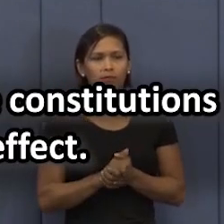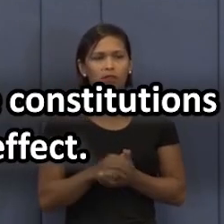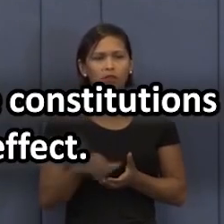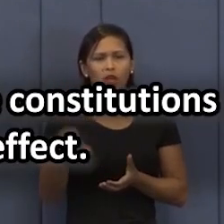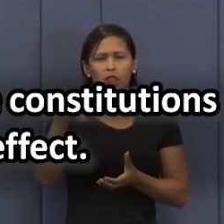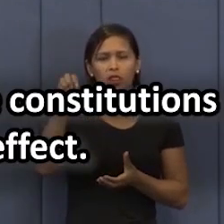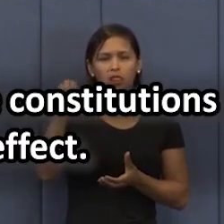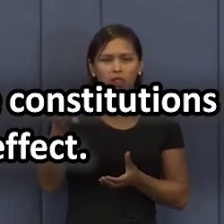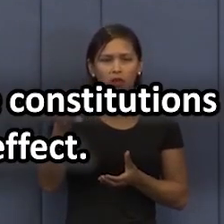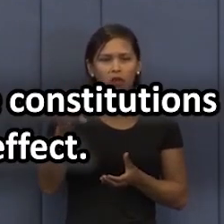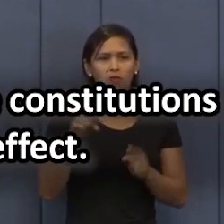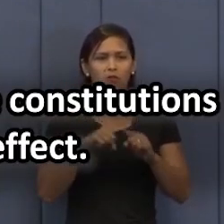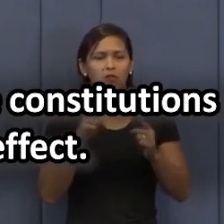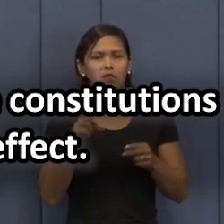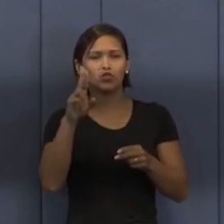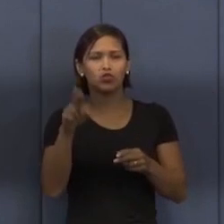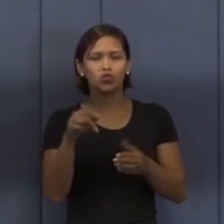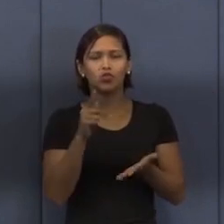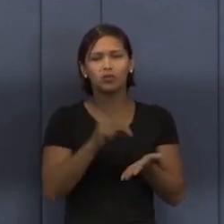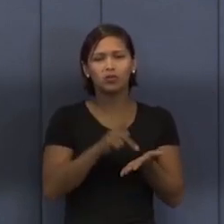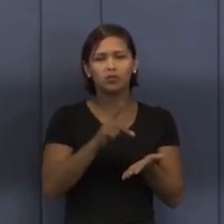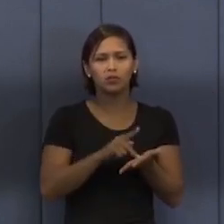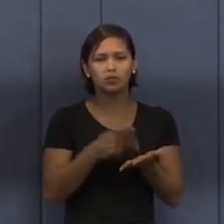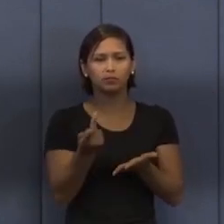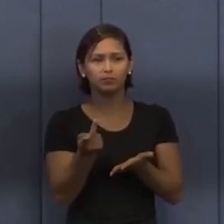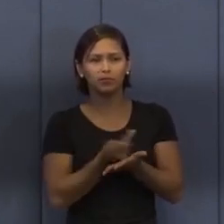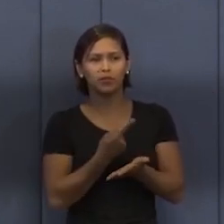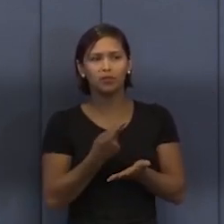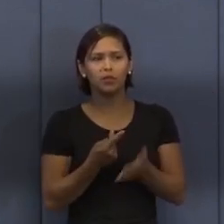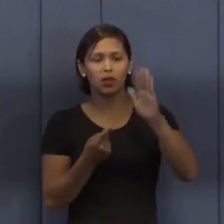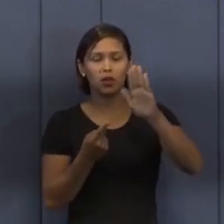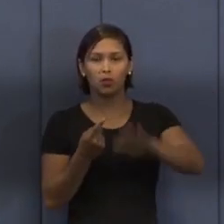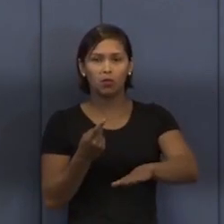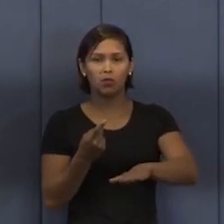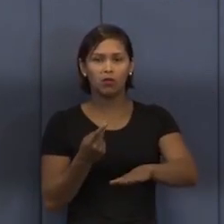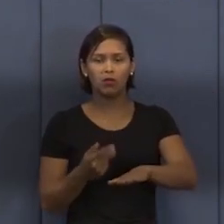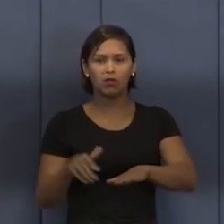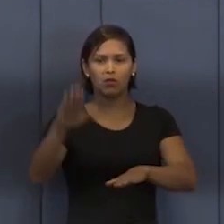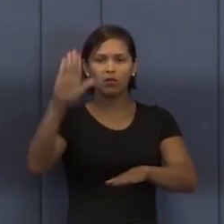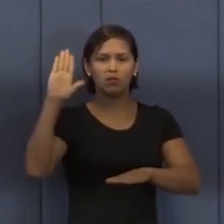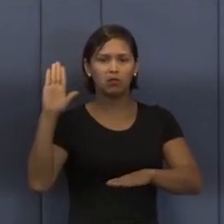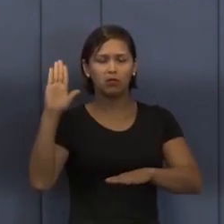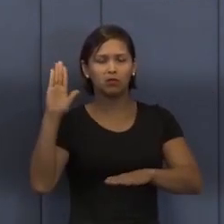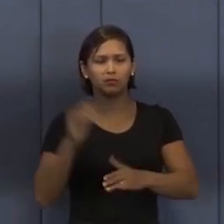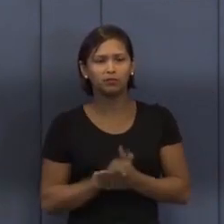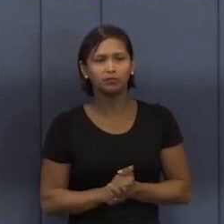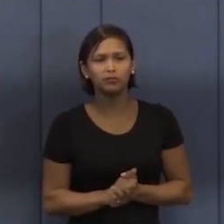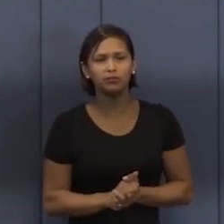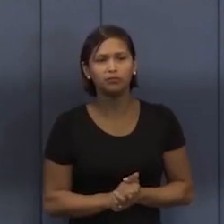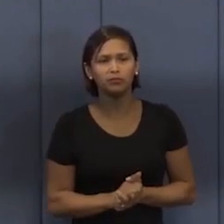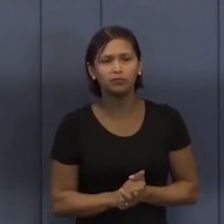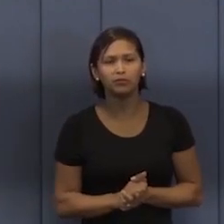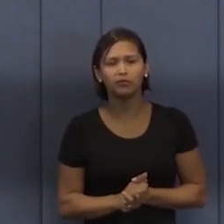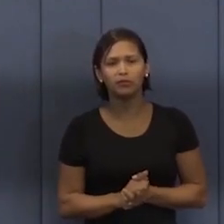6 ou 7 anos, teve 9 constituições, das quais 2 ou 3 nem chegaram a entrar em vigor. Aquilo é uma bagunça, né? Mas ele está com uma mão no Código Civil, ele está com uma mão